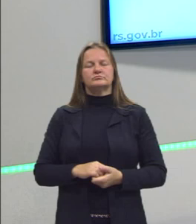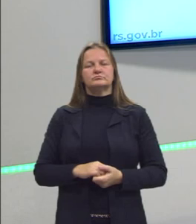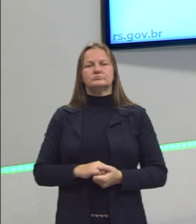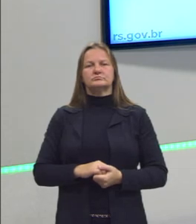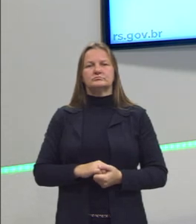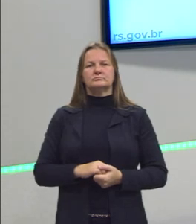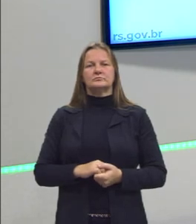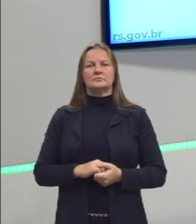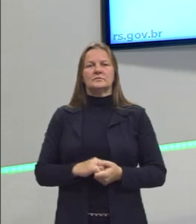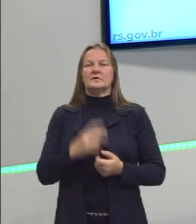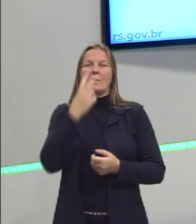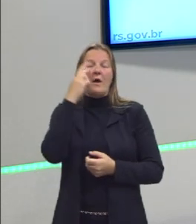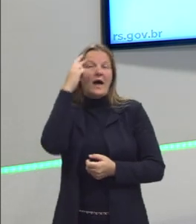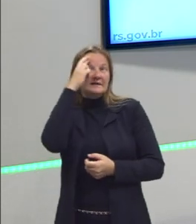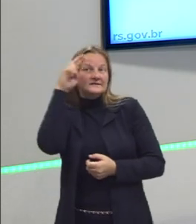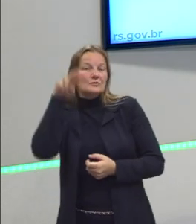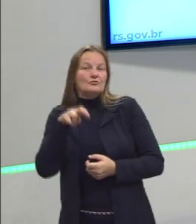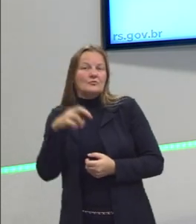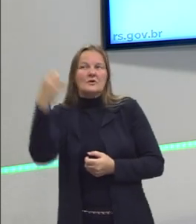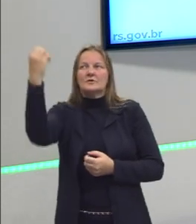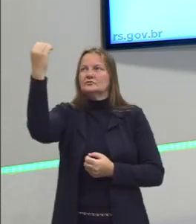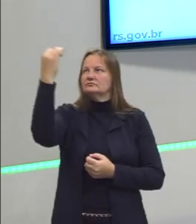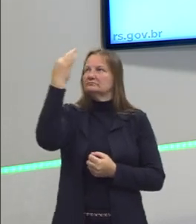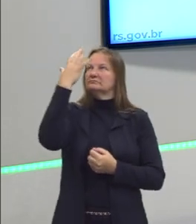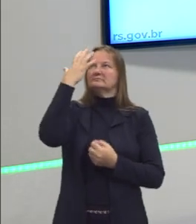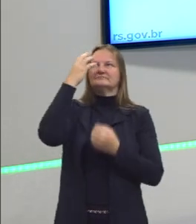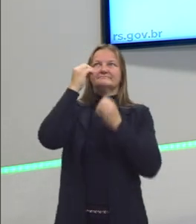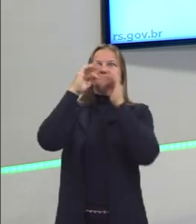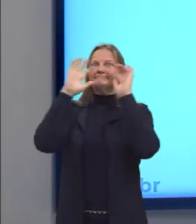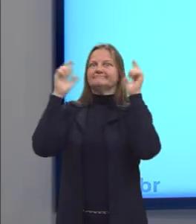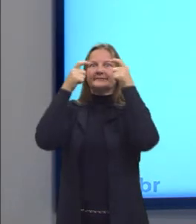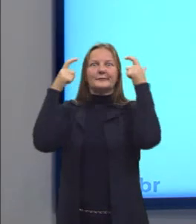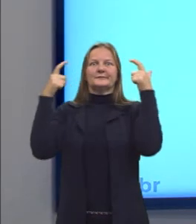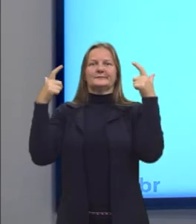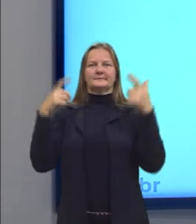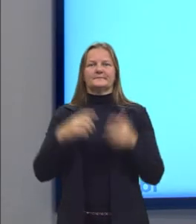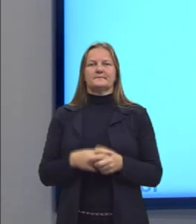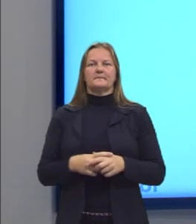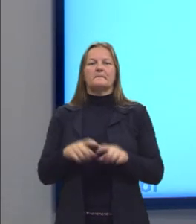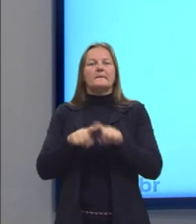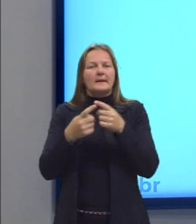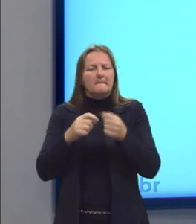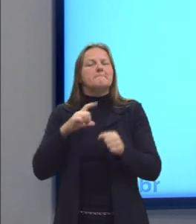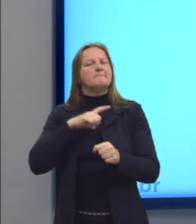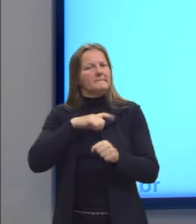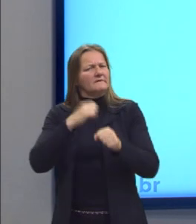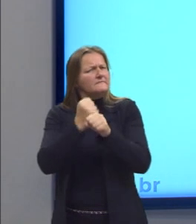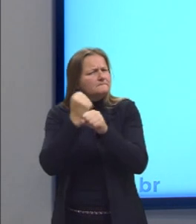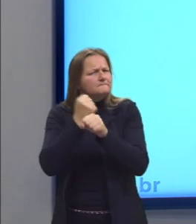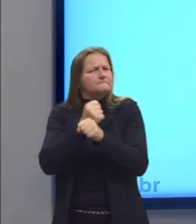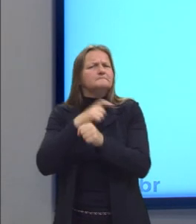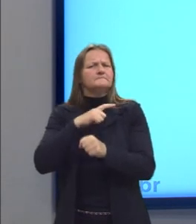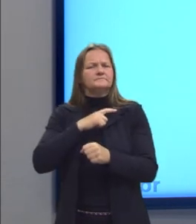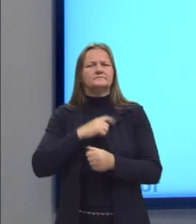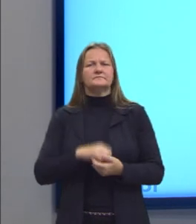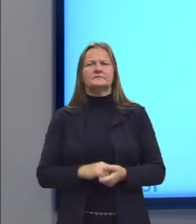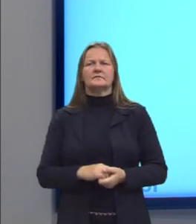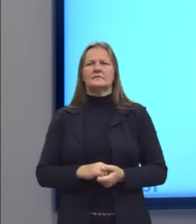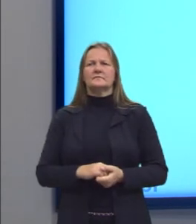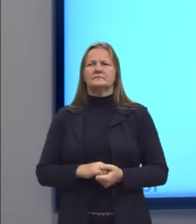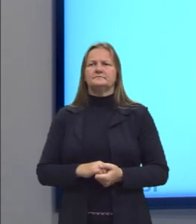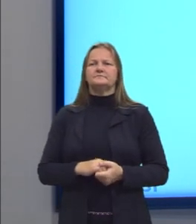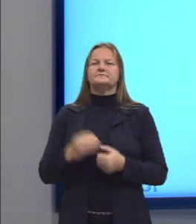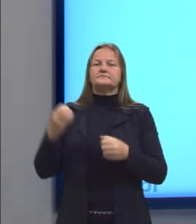eliminaria as pessoas eram um ao outro paradigma o Iluminismo né mas o homem Produções houveram muitas Produções durante o